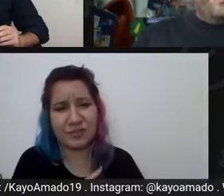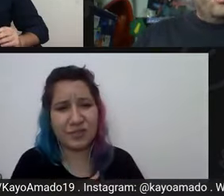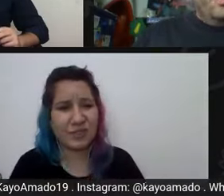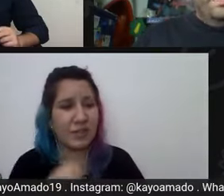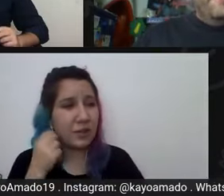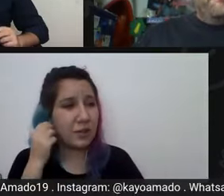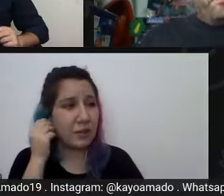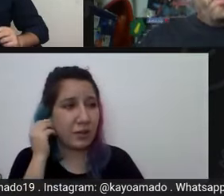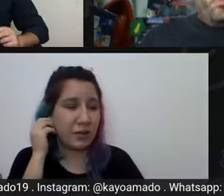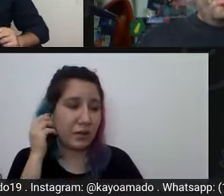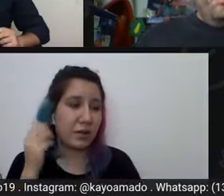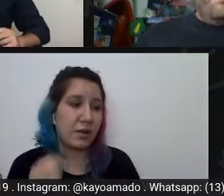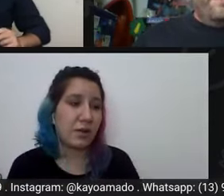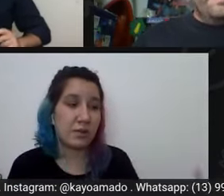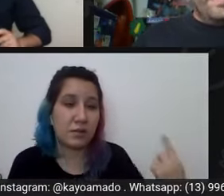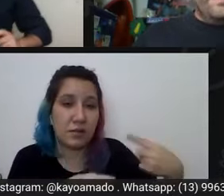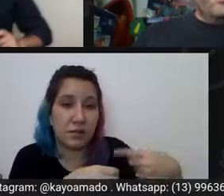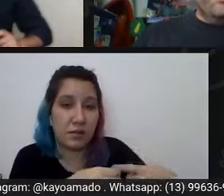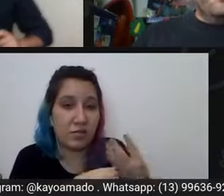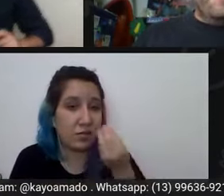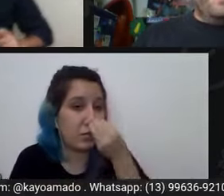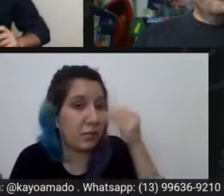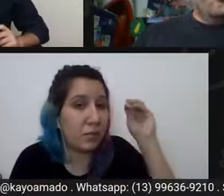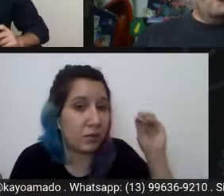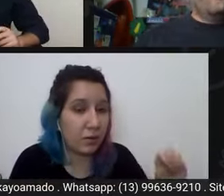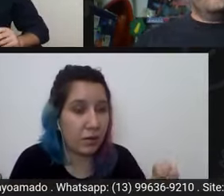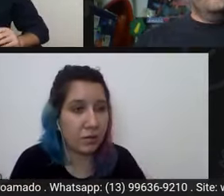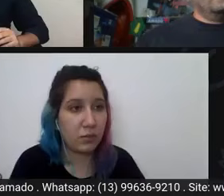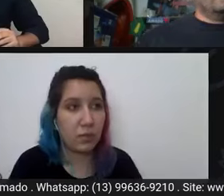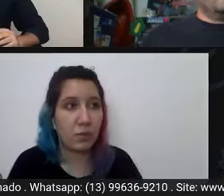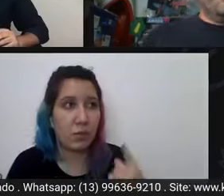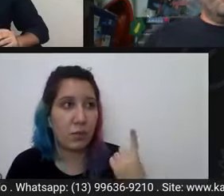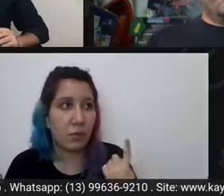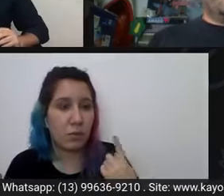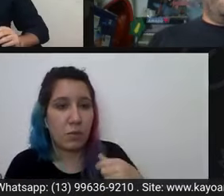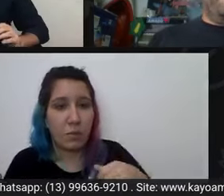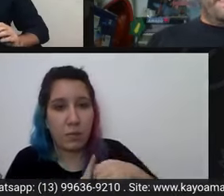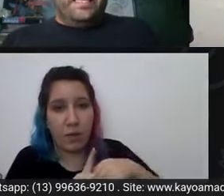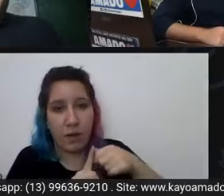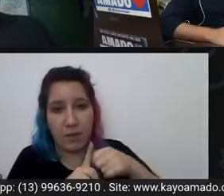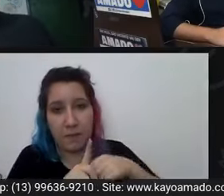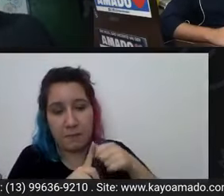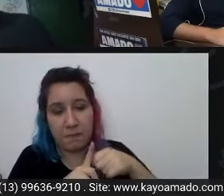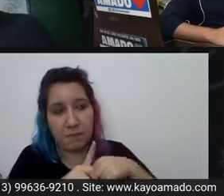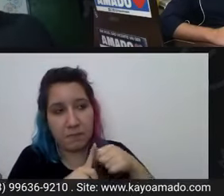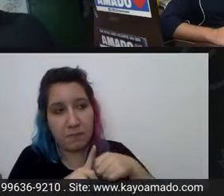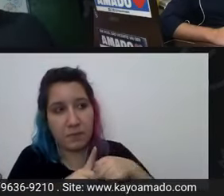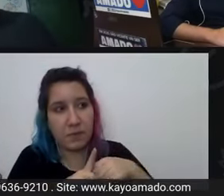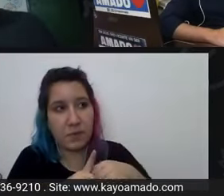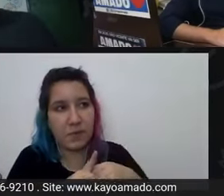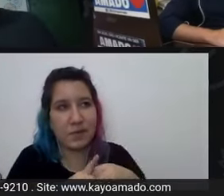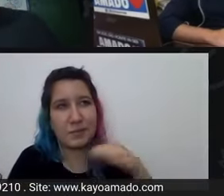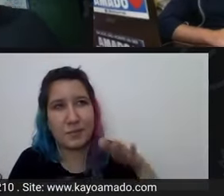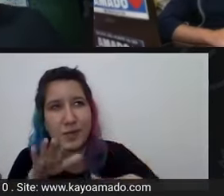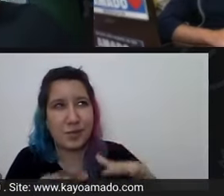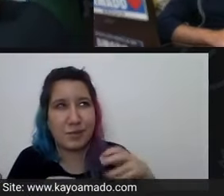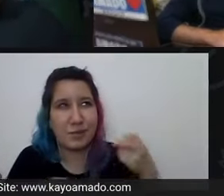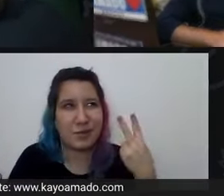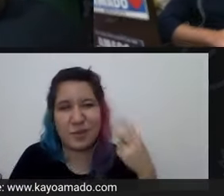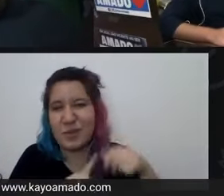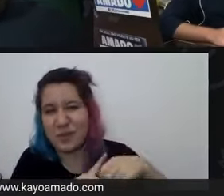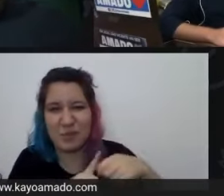Eu faço ali, uma vez a cada dois meses, um walking tour, que são tours a pés. Então a gente junta os